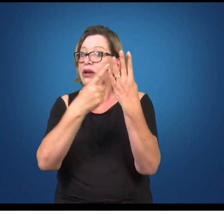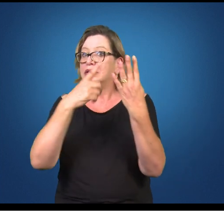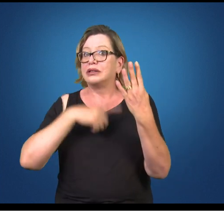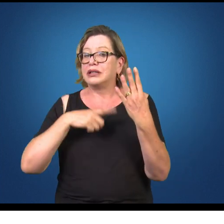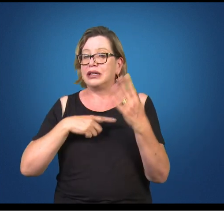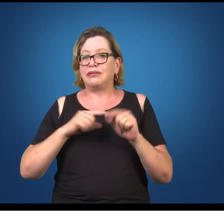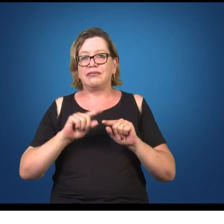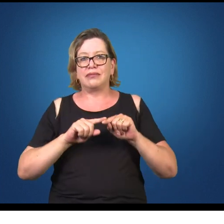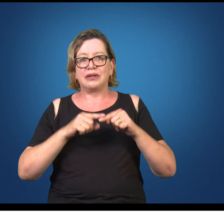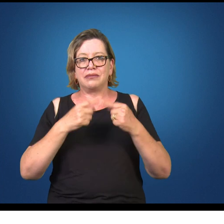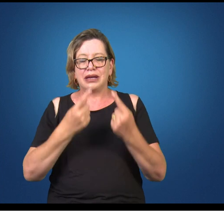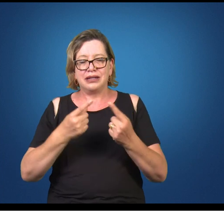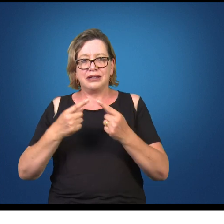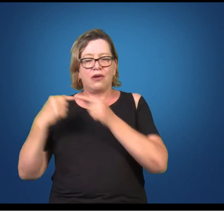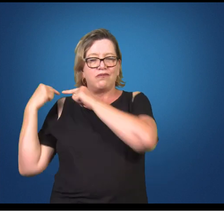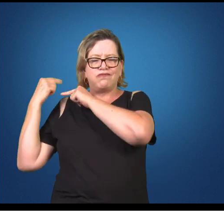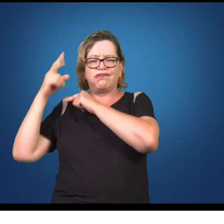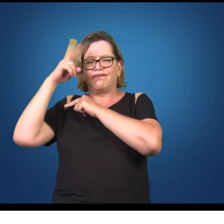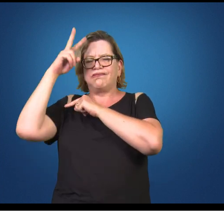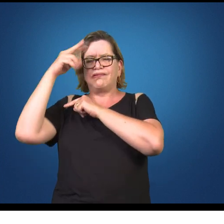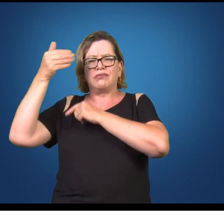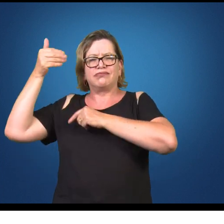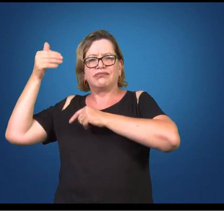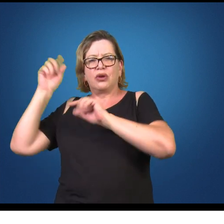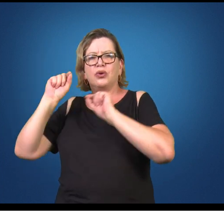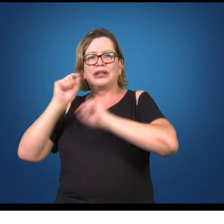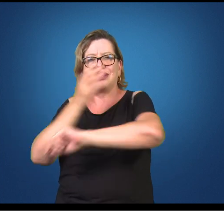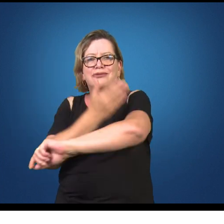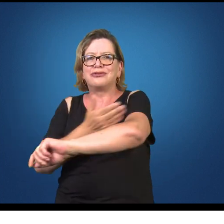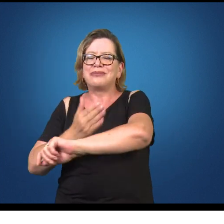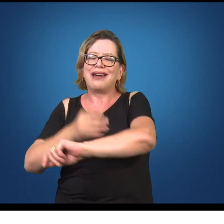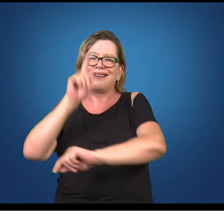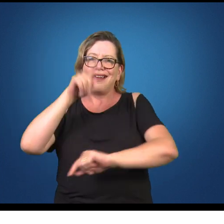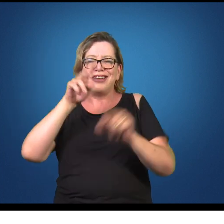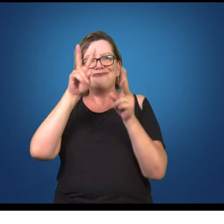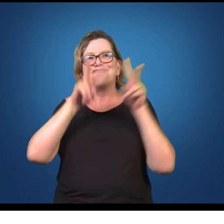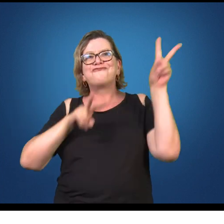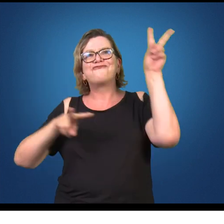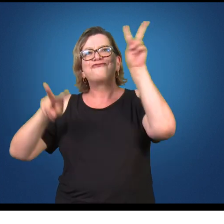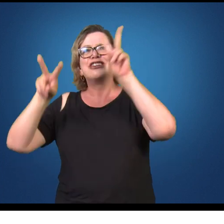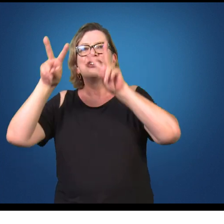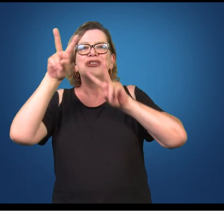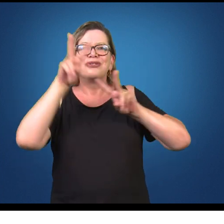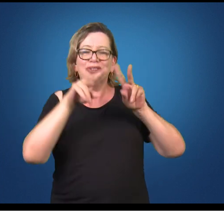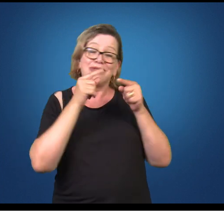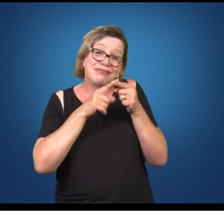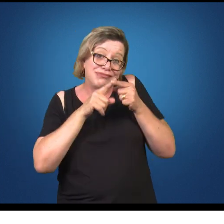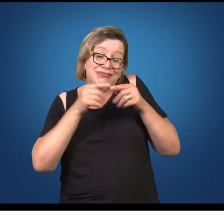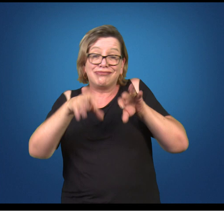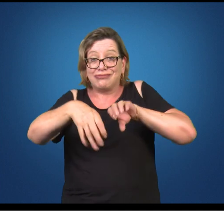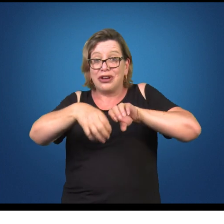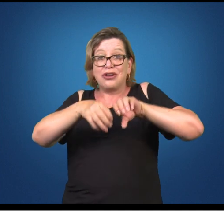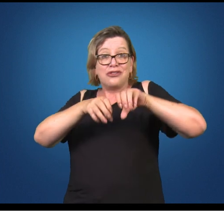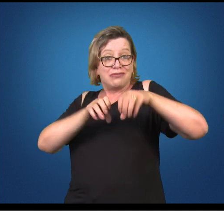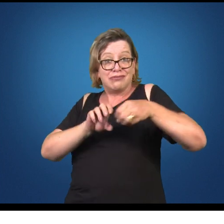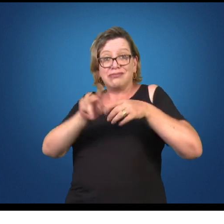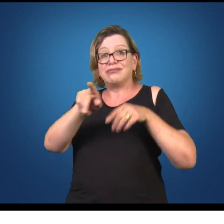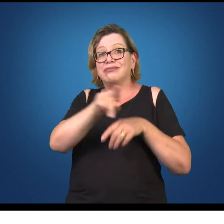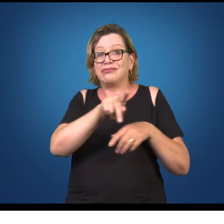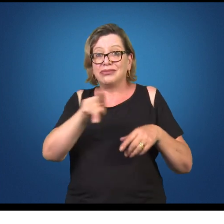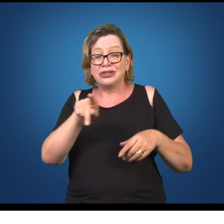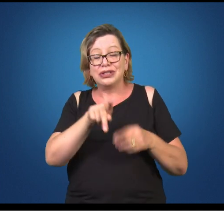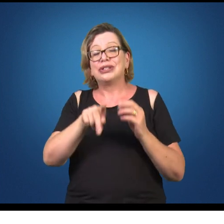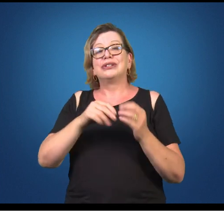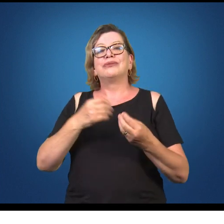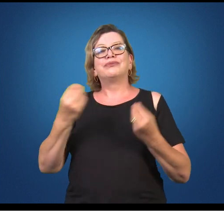Então, mas historicamente o que está mais acostumado é artes visuais, até pela formação dos professores e pelo que, né,